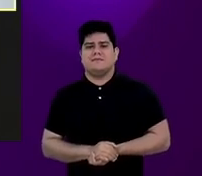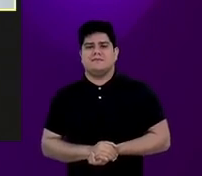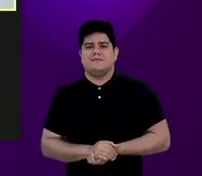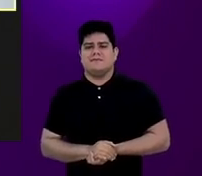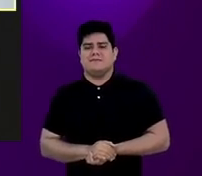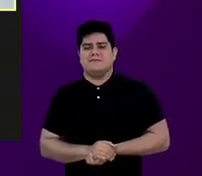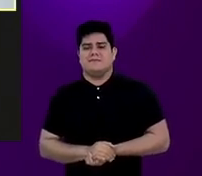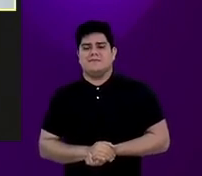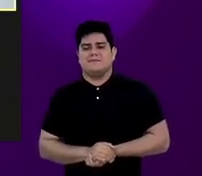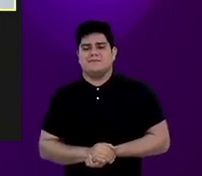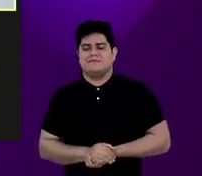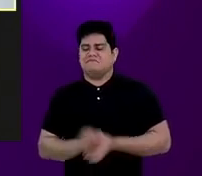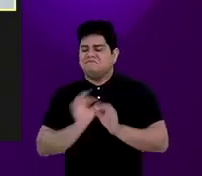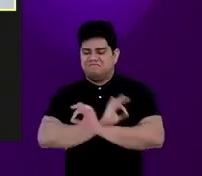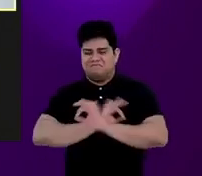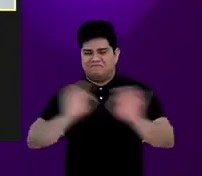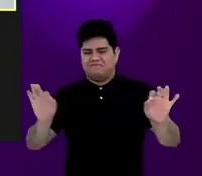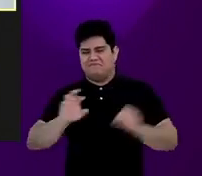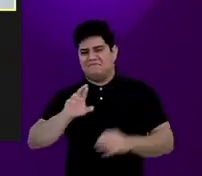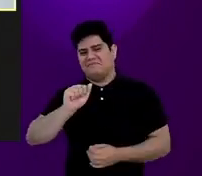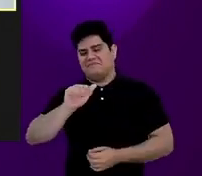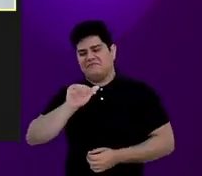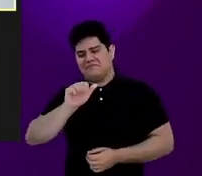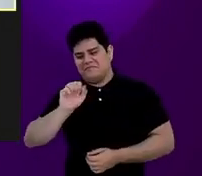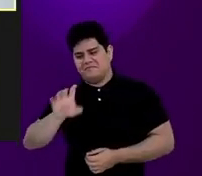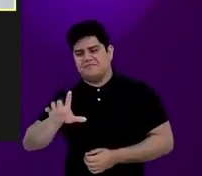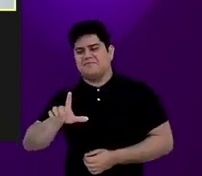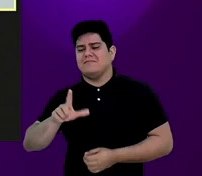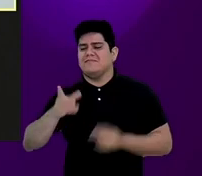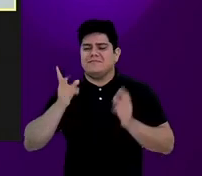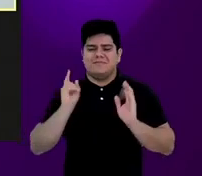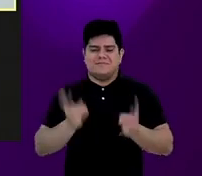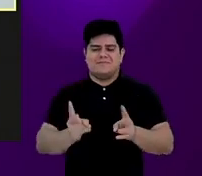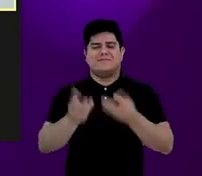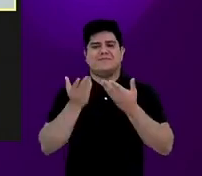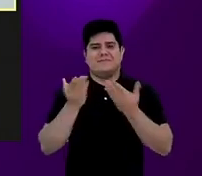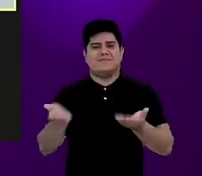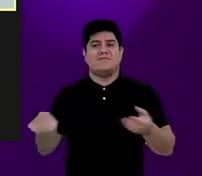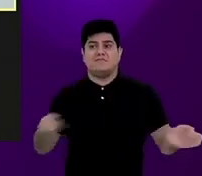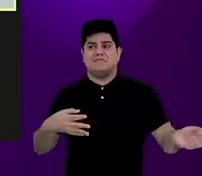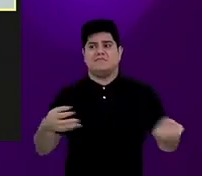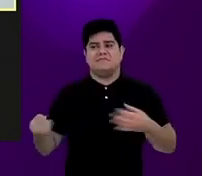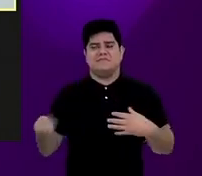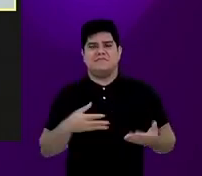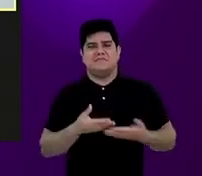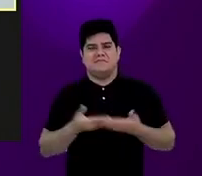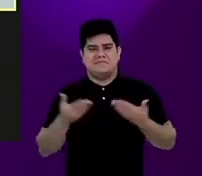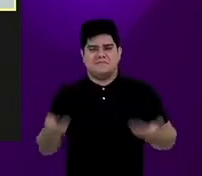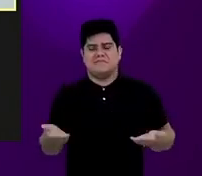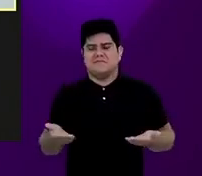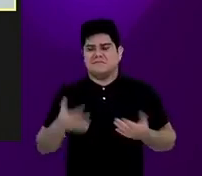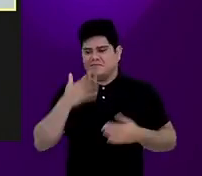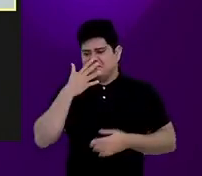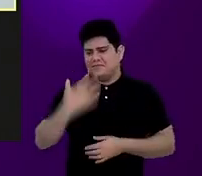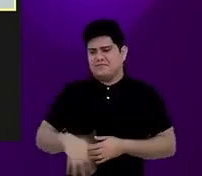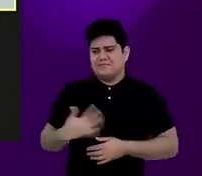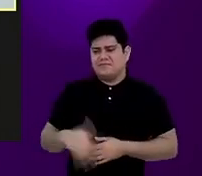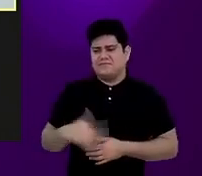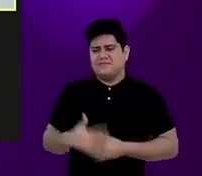Bom, excelente, Rafael. Sempre essas inovações, né, impressionam a